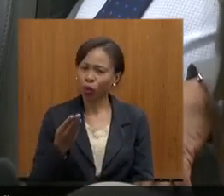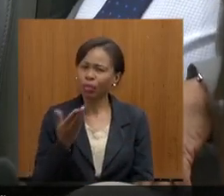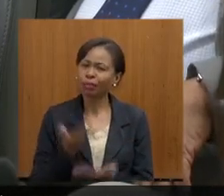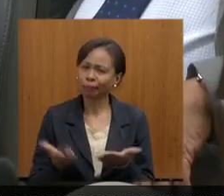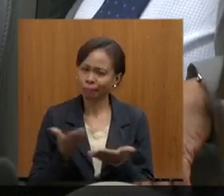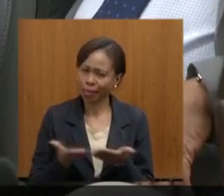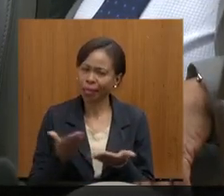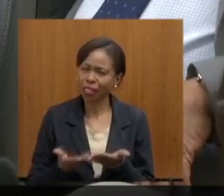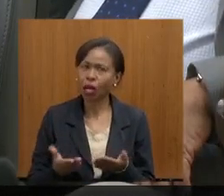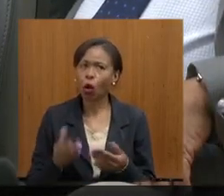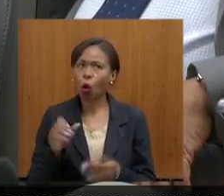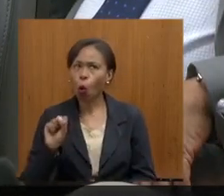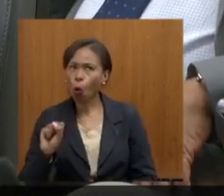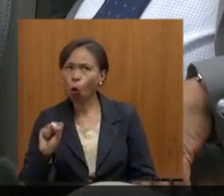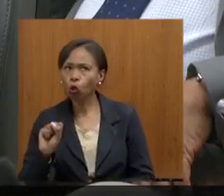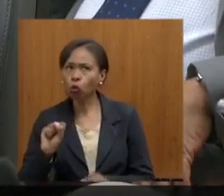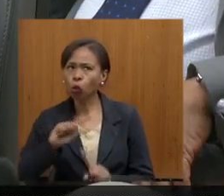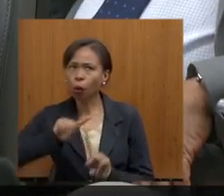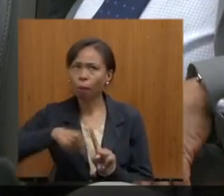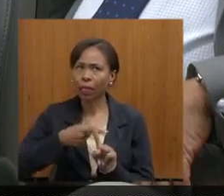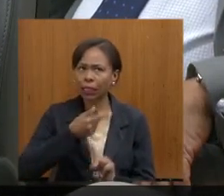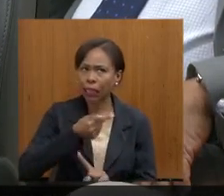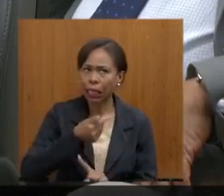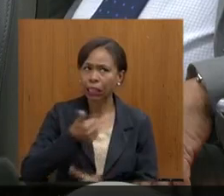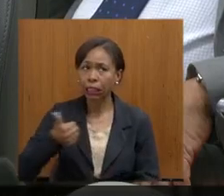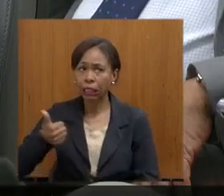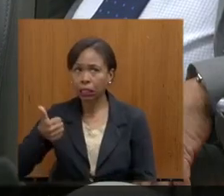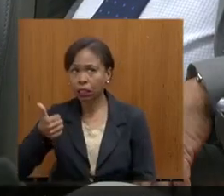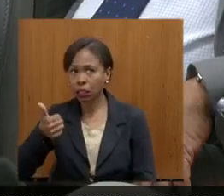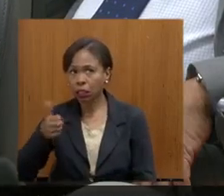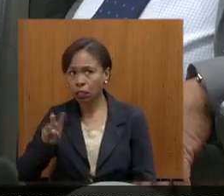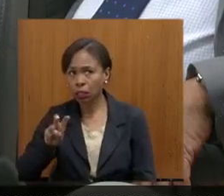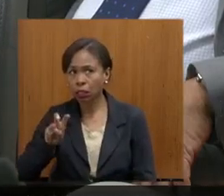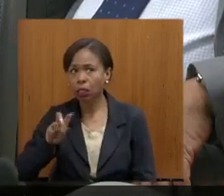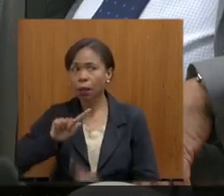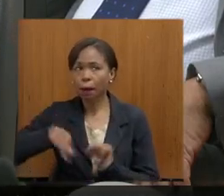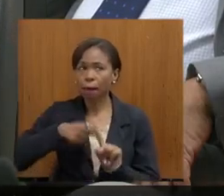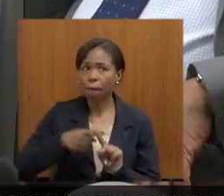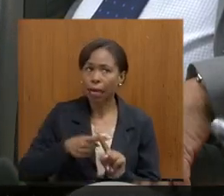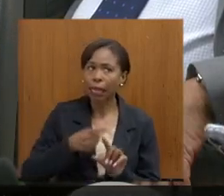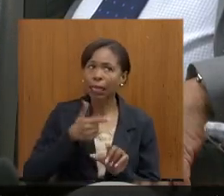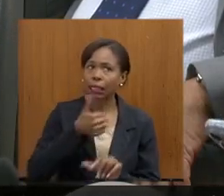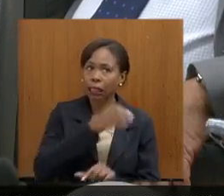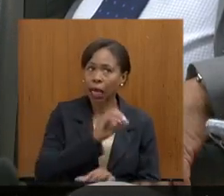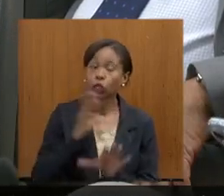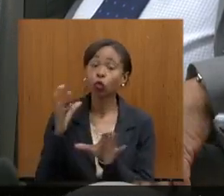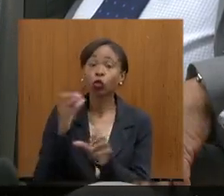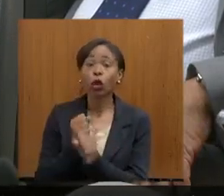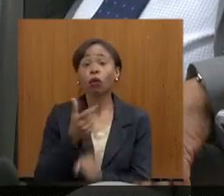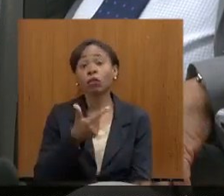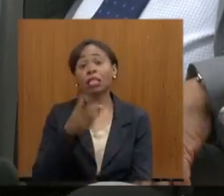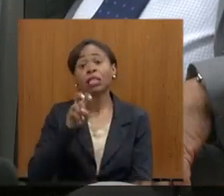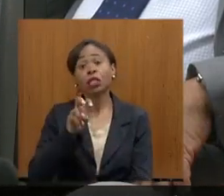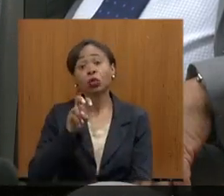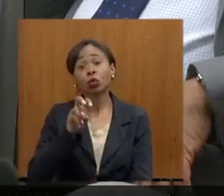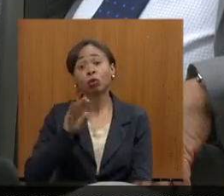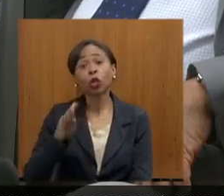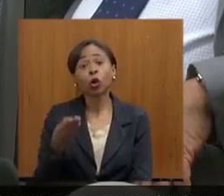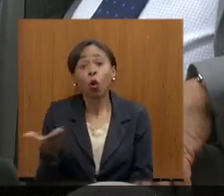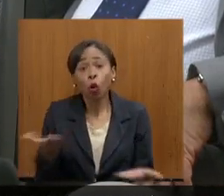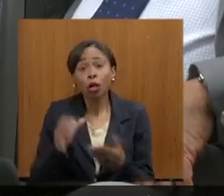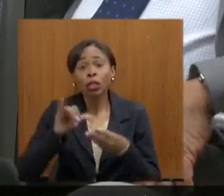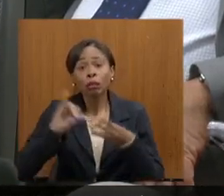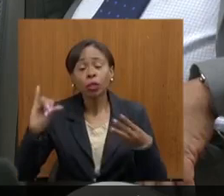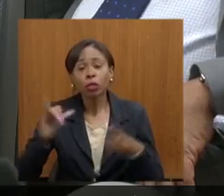bilhões com sete da 15 com mais 10 da dia de 25 bilhões a Cemig hoje Vale 26,29